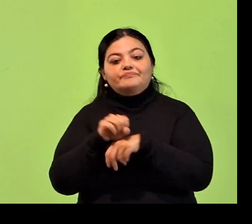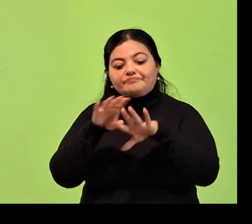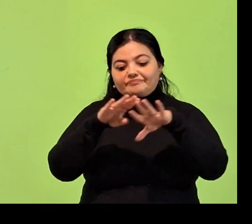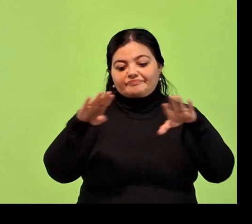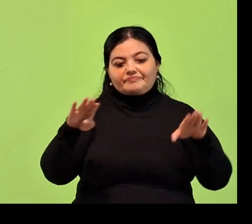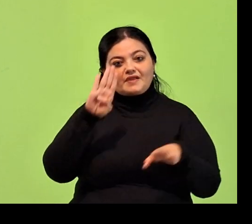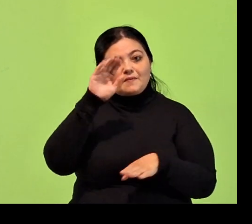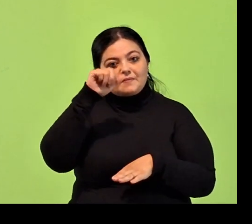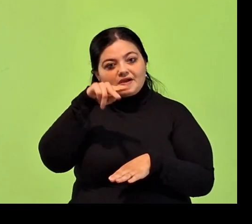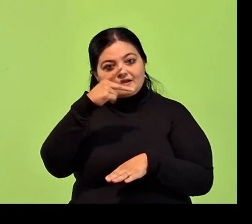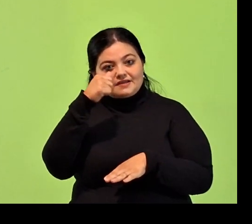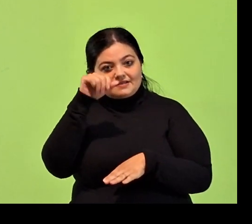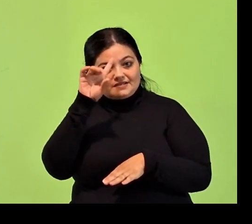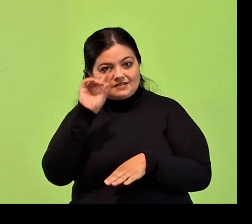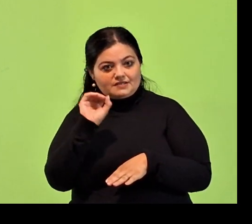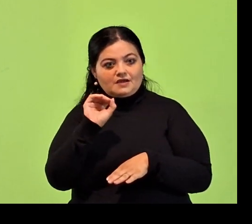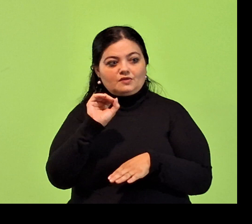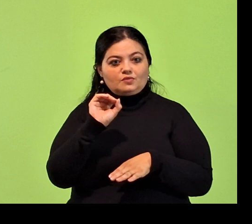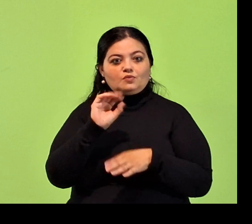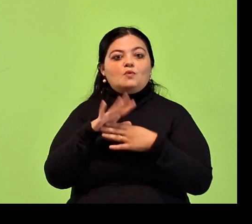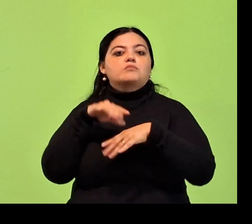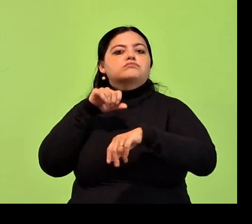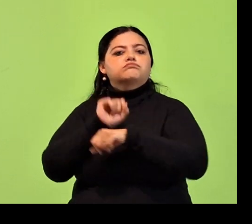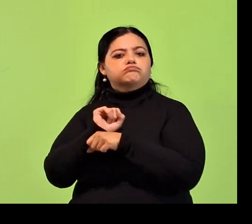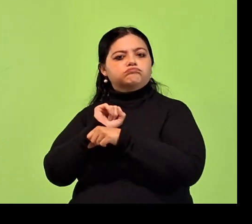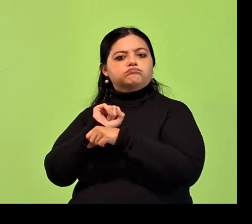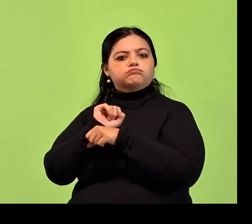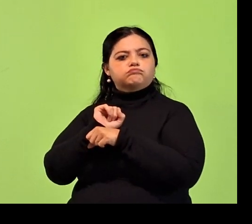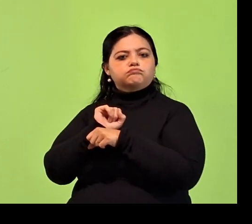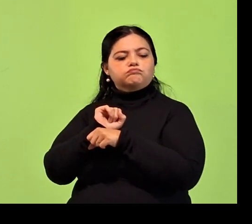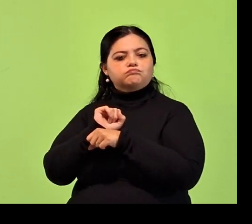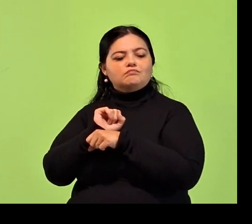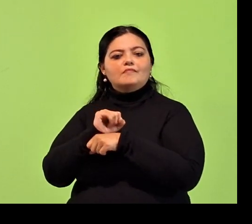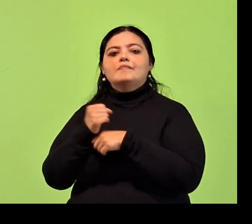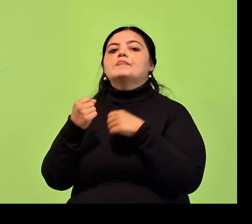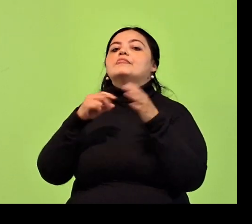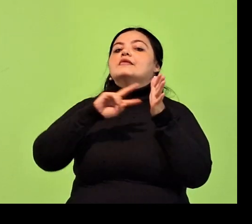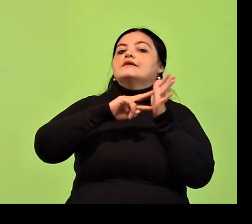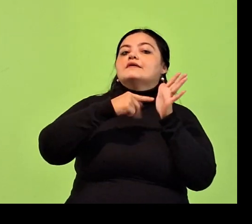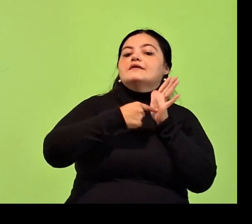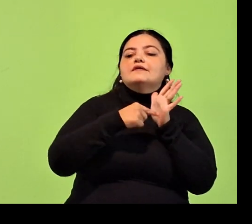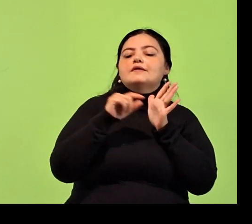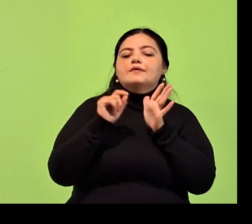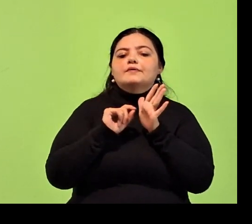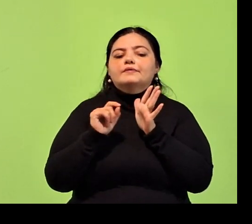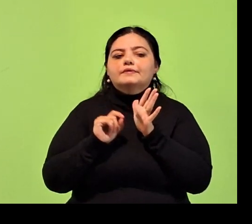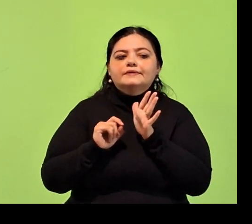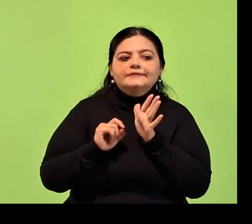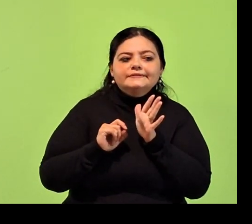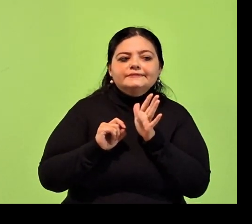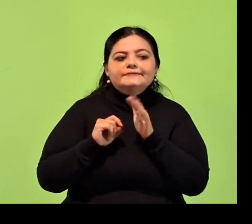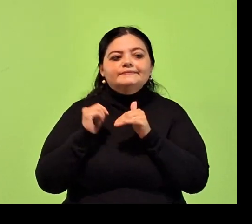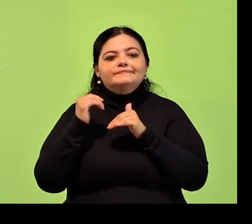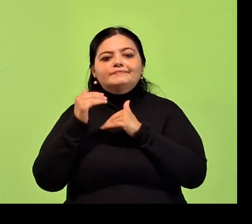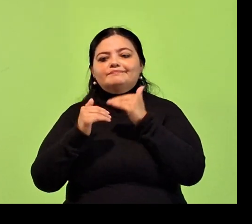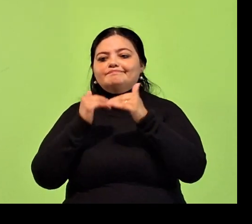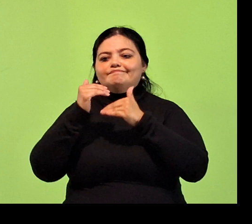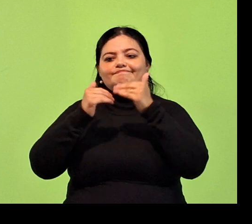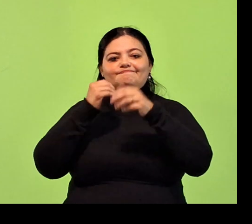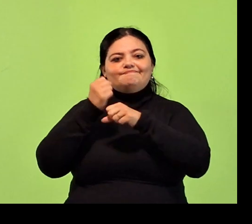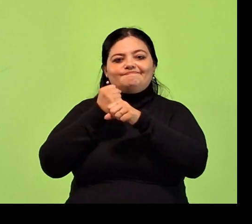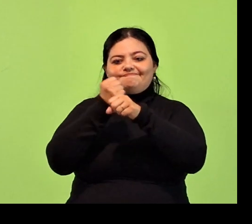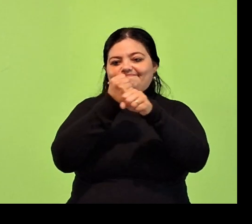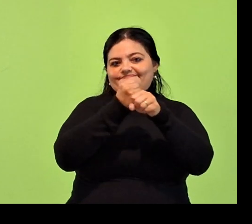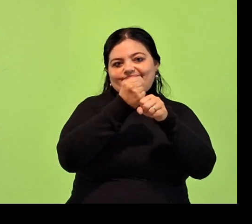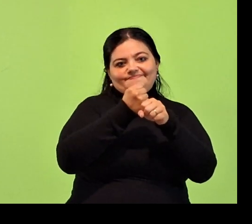bem grande escrito núcleo congelado, que define o impedimento de crescimento da área que